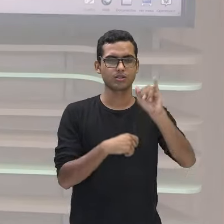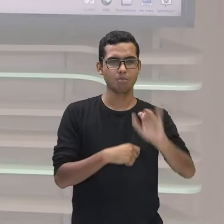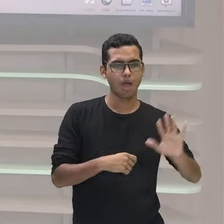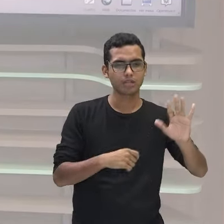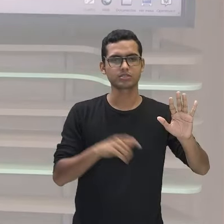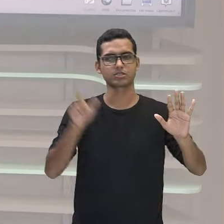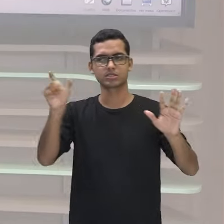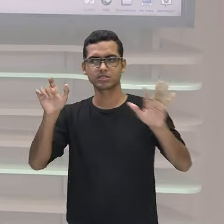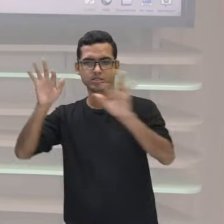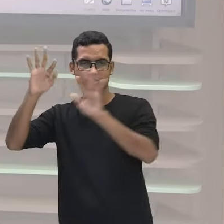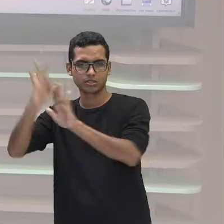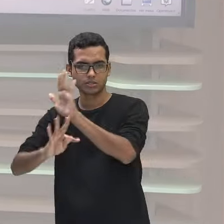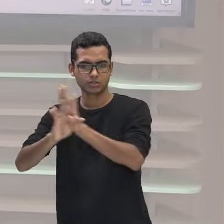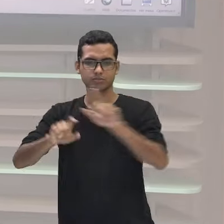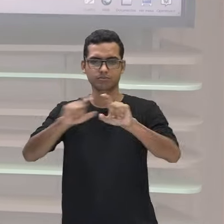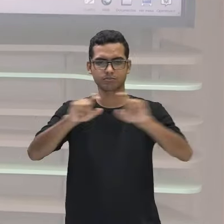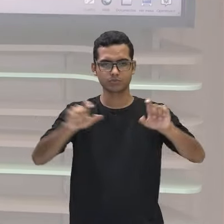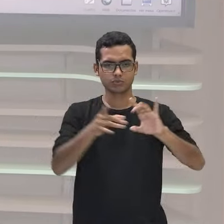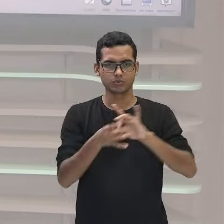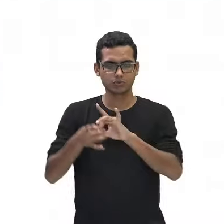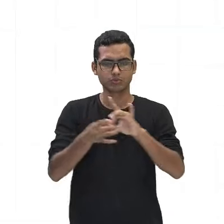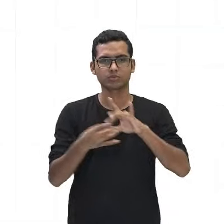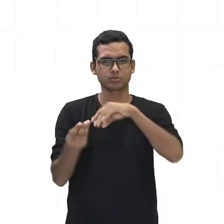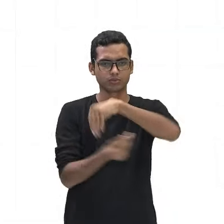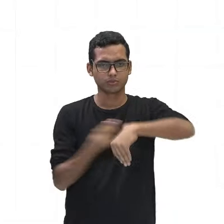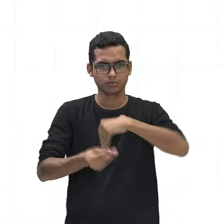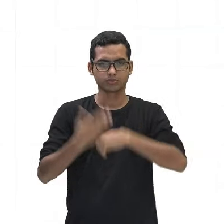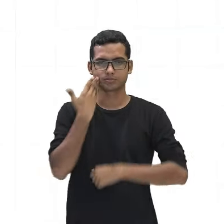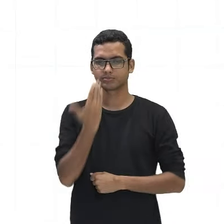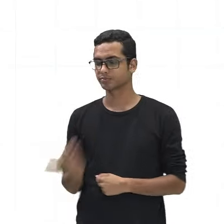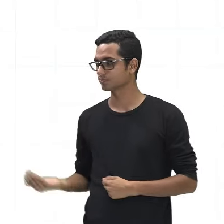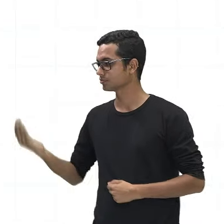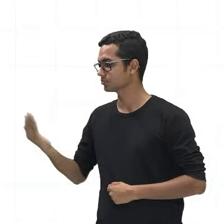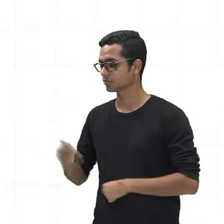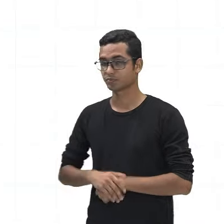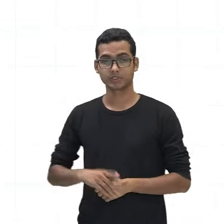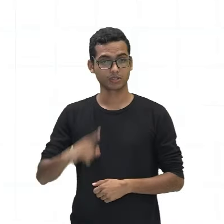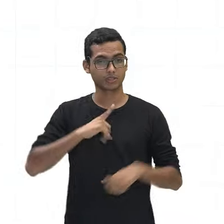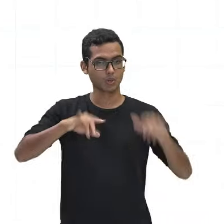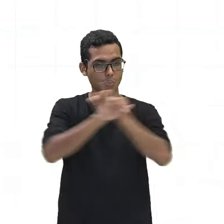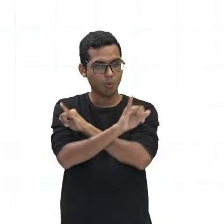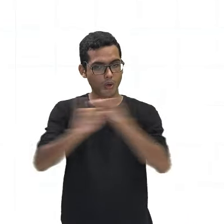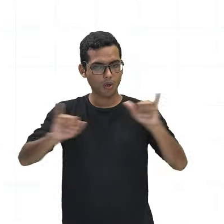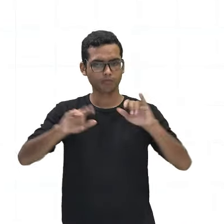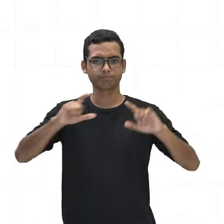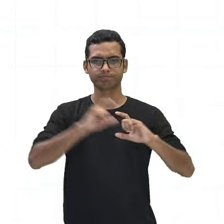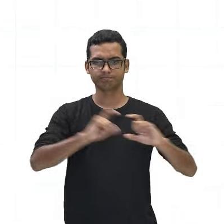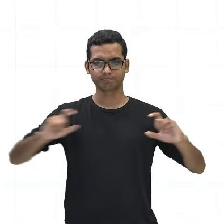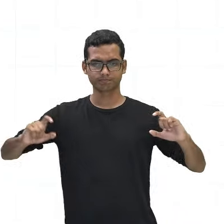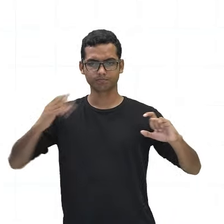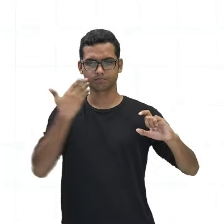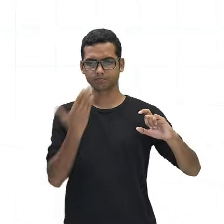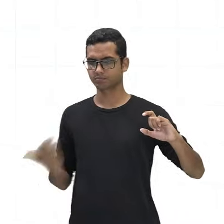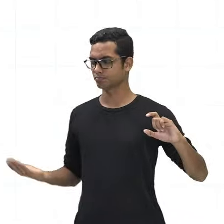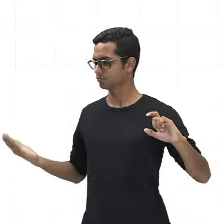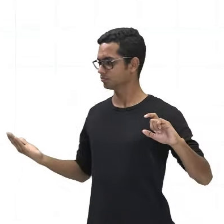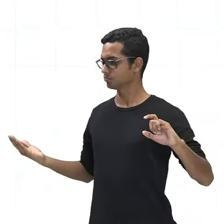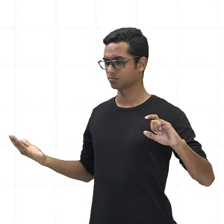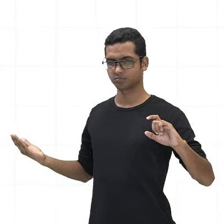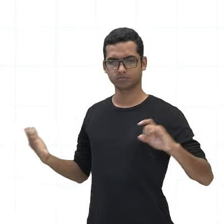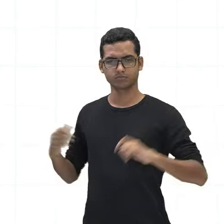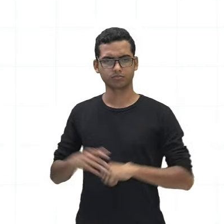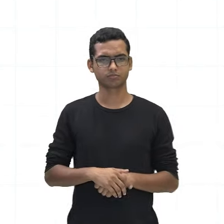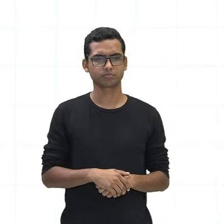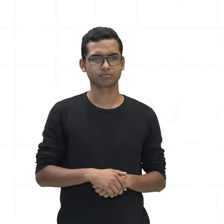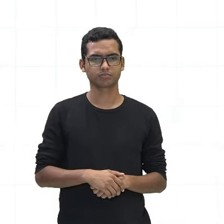Vamos apresentar para você aqui alguns exemplos, olha só. Então, temos aqui uma propaganda, né, um cartaz que